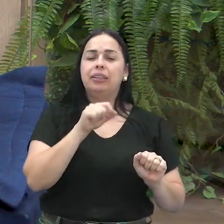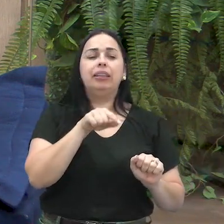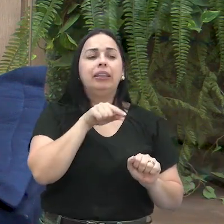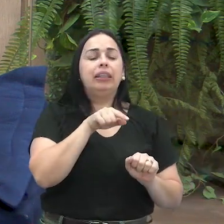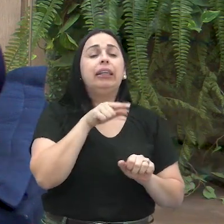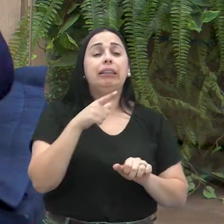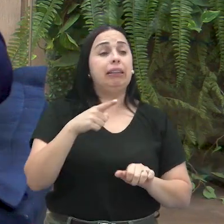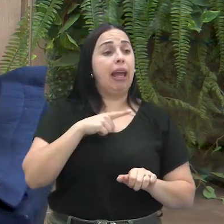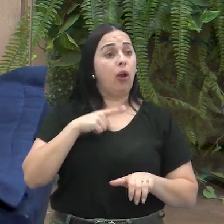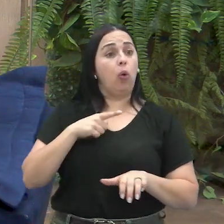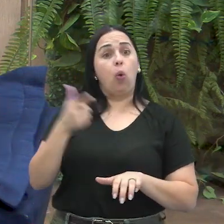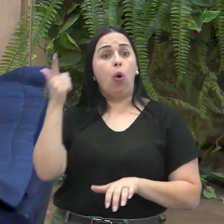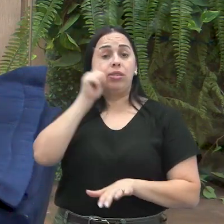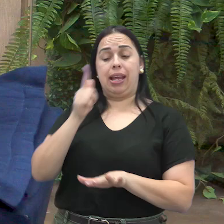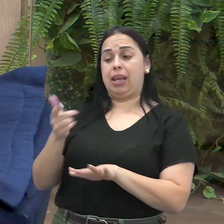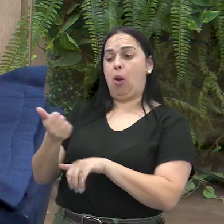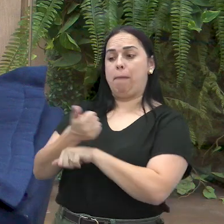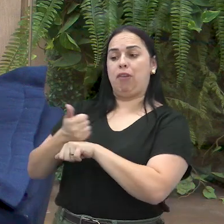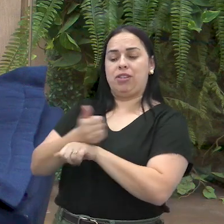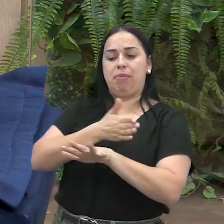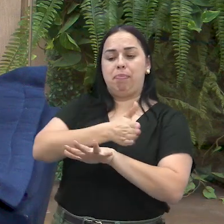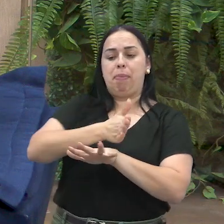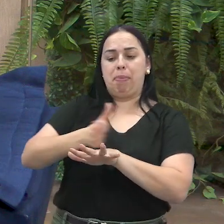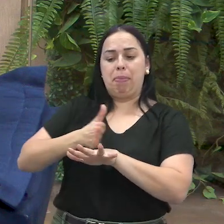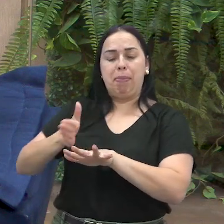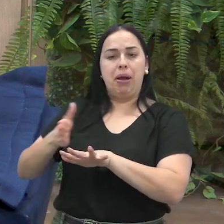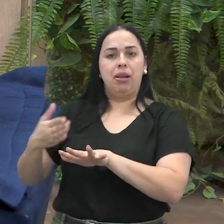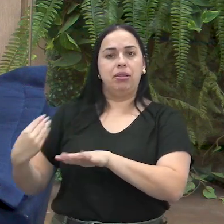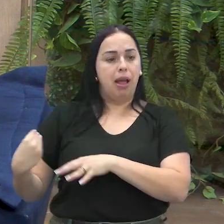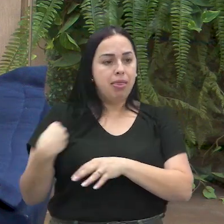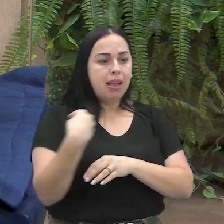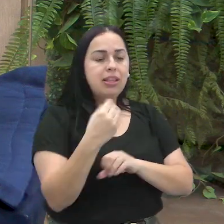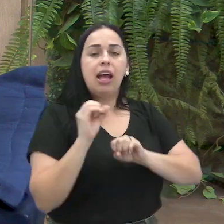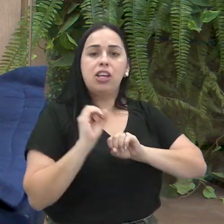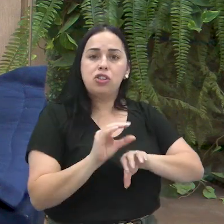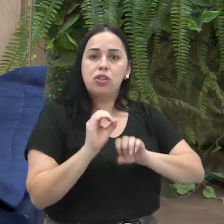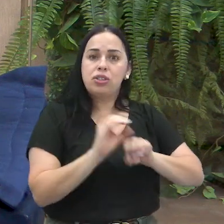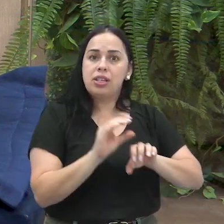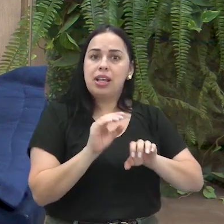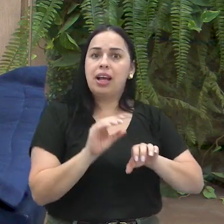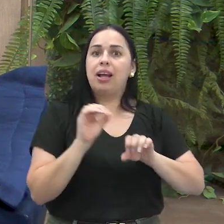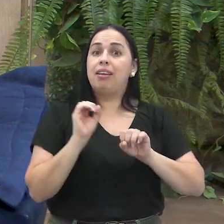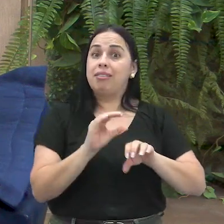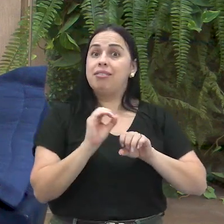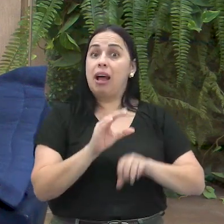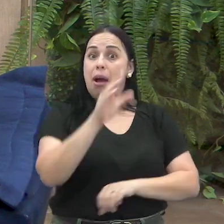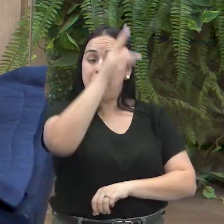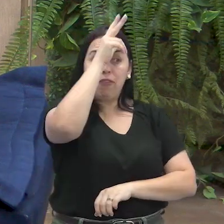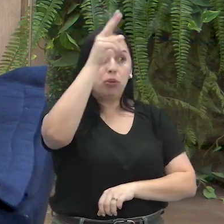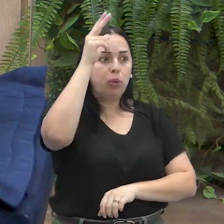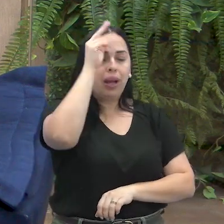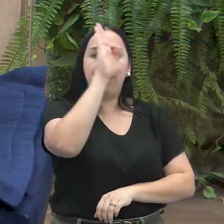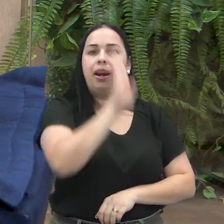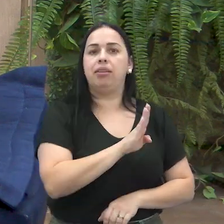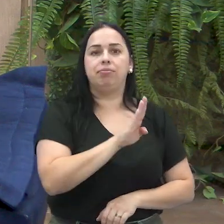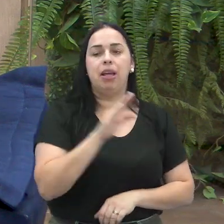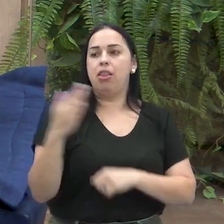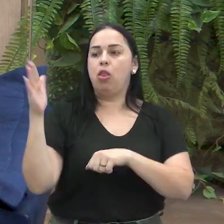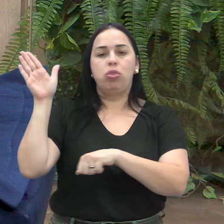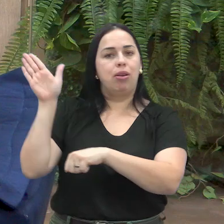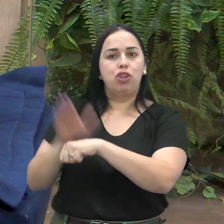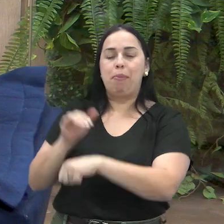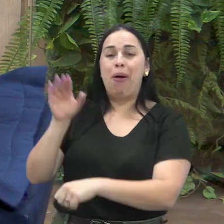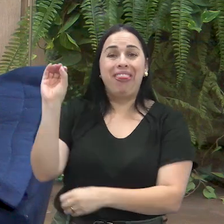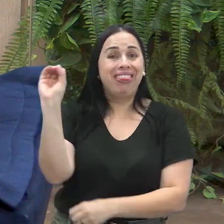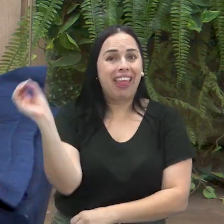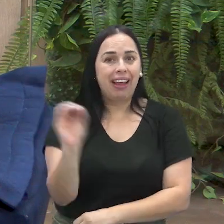que tem acesso a vários profissionais de saúde. Elas se ofereceram a fazer a capacitação para a prefeitura gratuitamente. A prefeitura